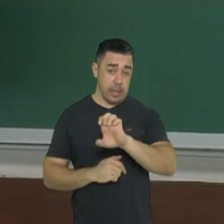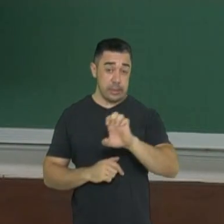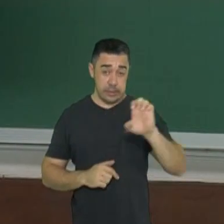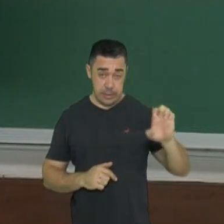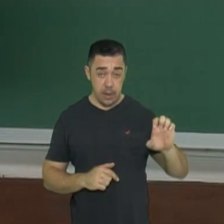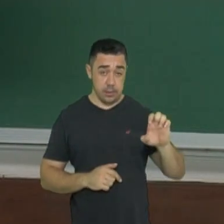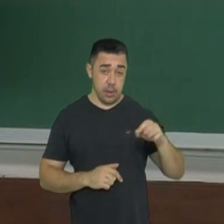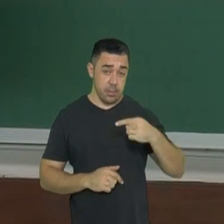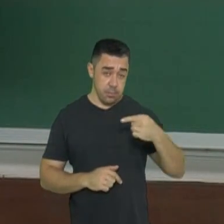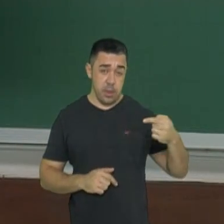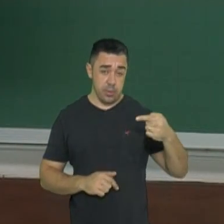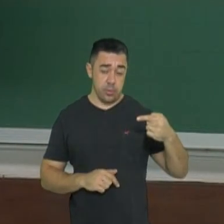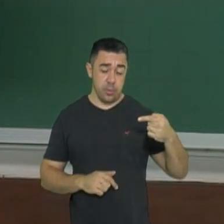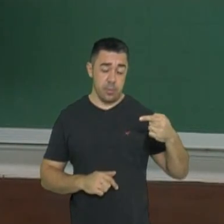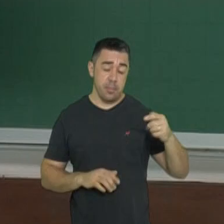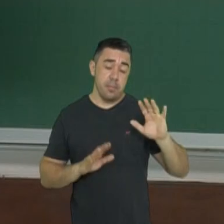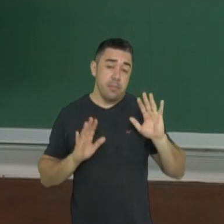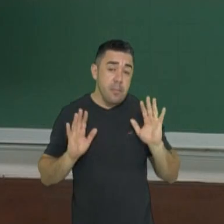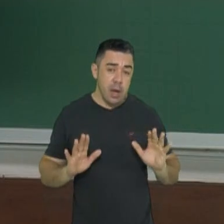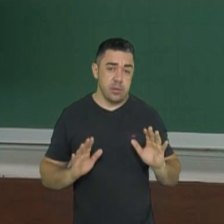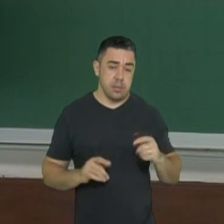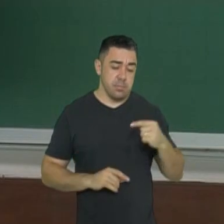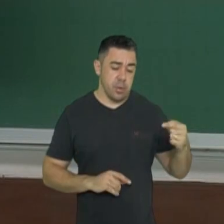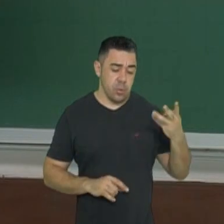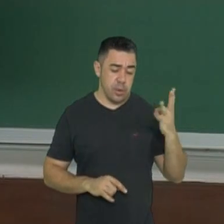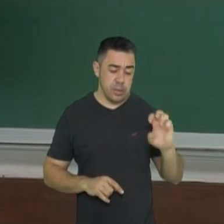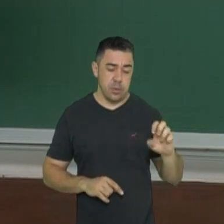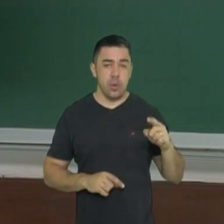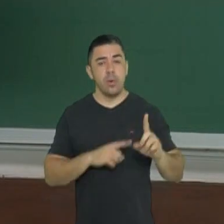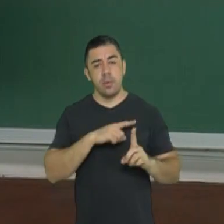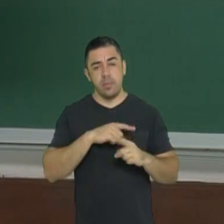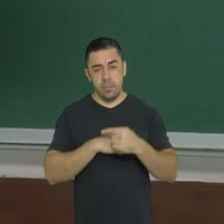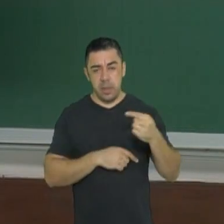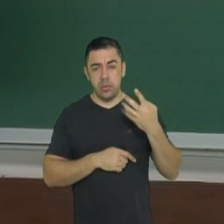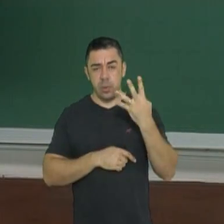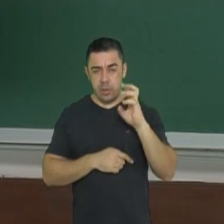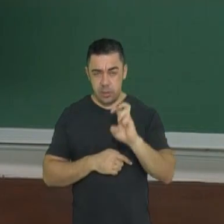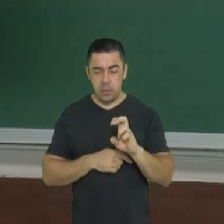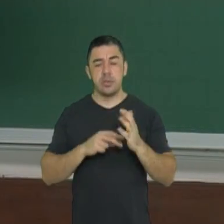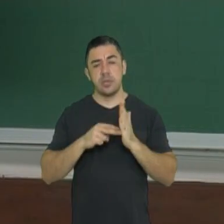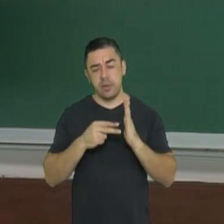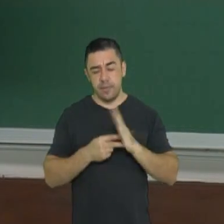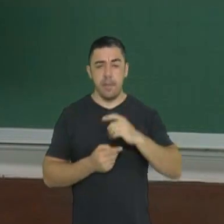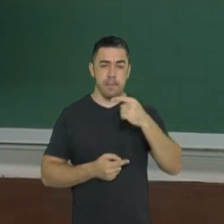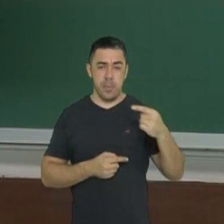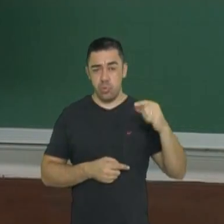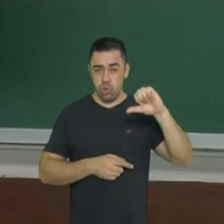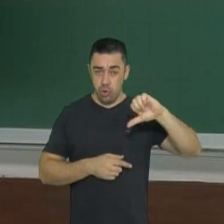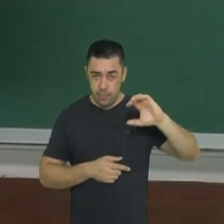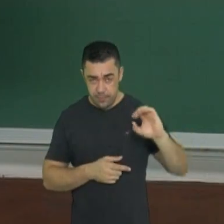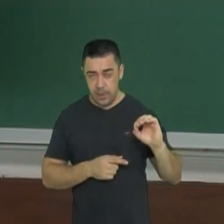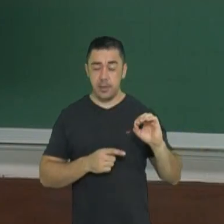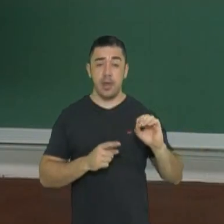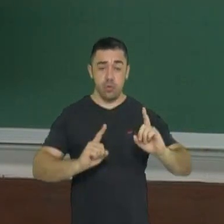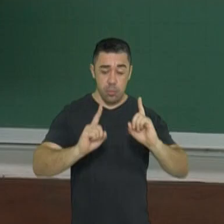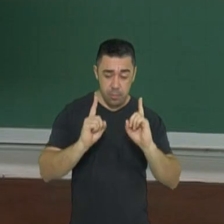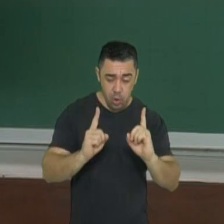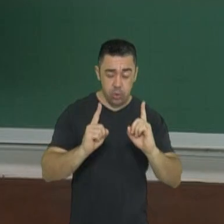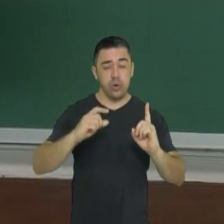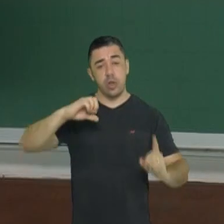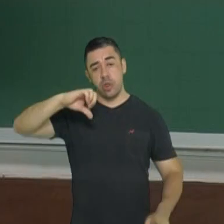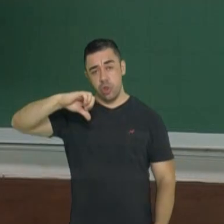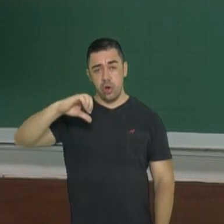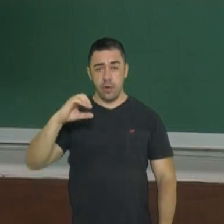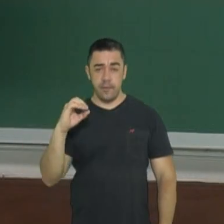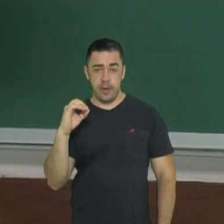sabe que a esquerda do zero é negativo mas se você colocou que a distância 90 km é porque você está usando a ideia de módulo